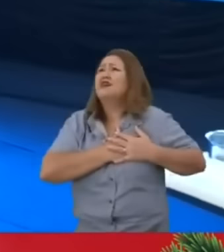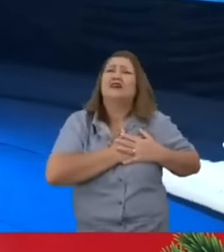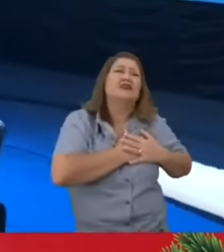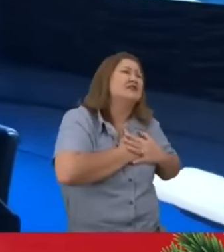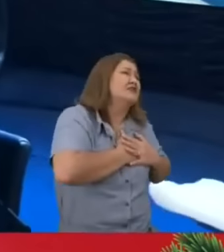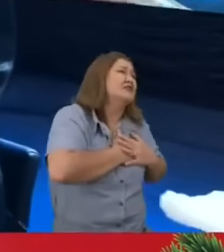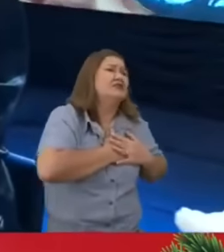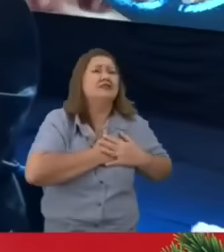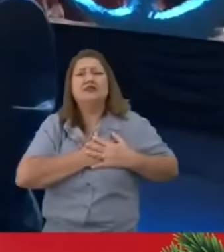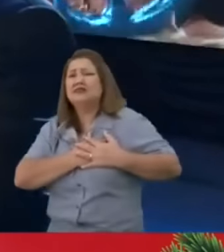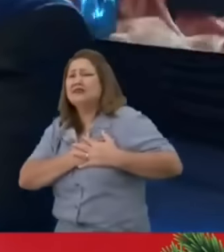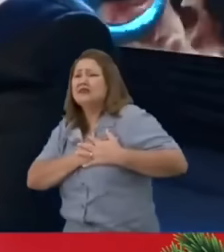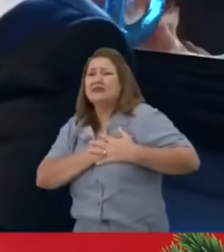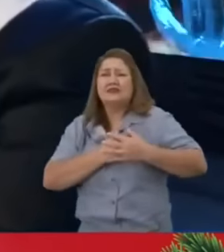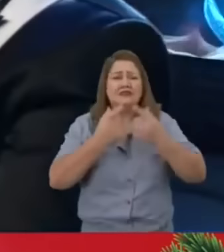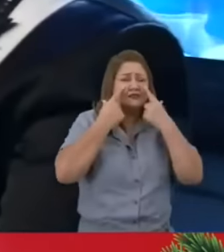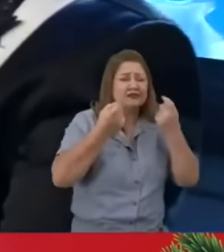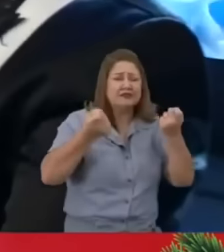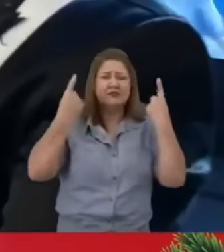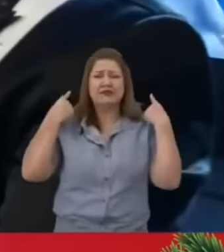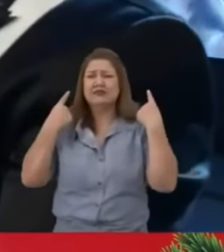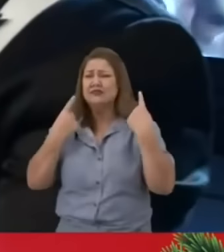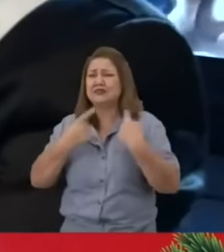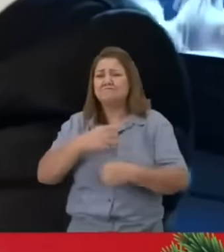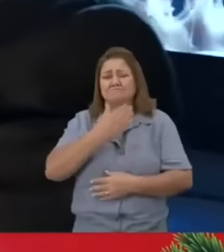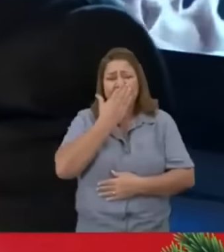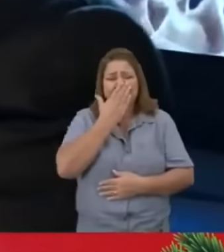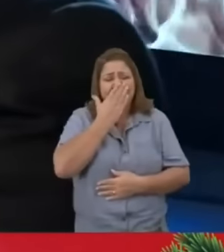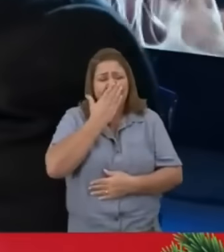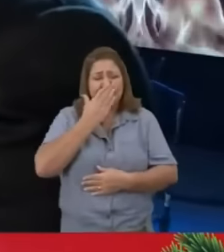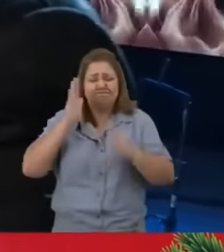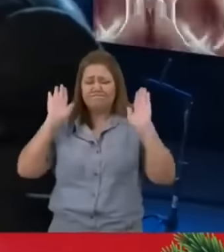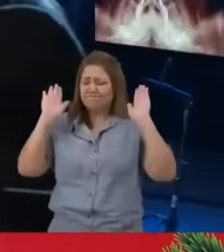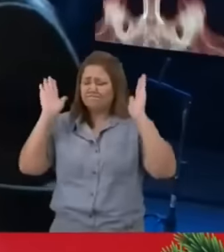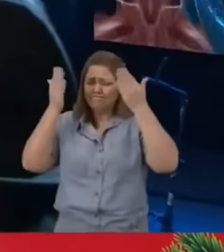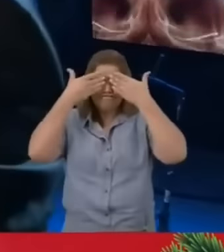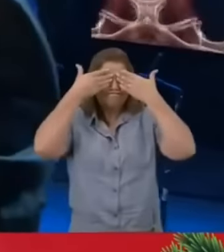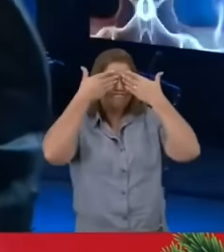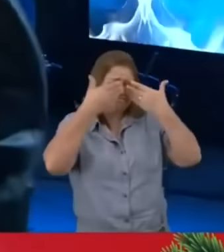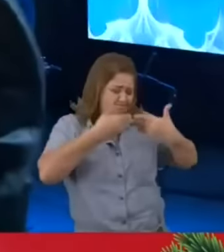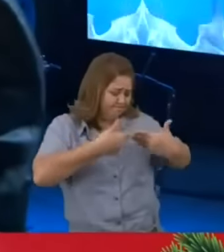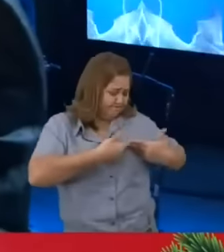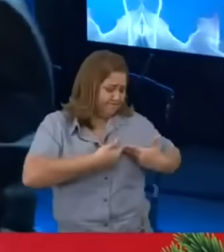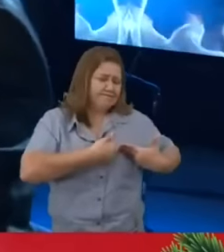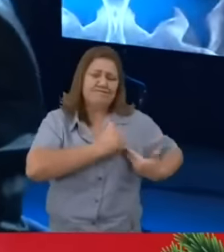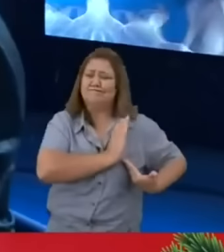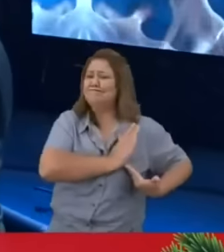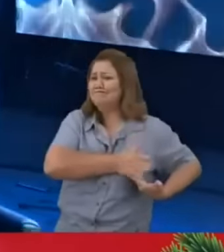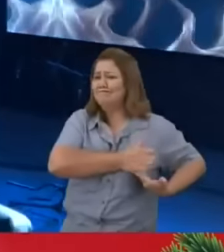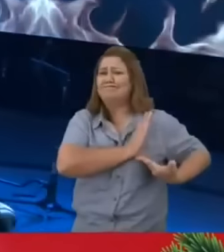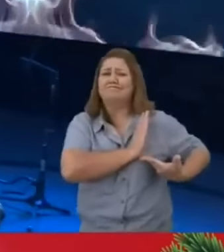fica surdo, fica mudo, fica cego.